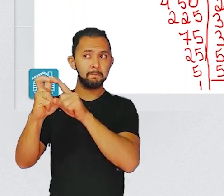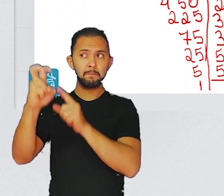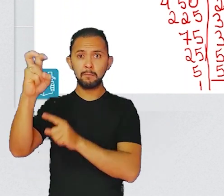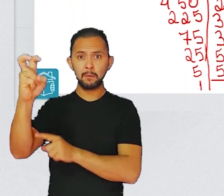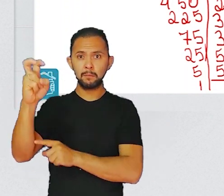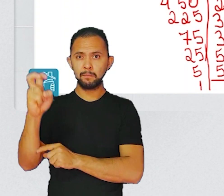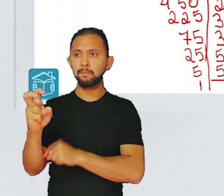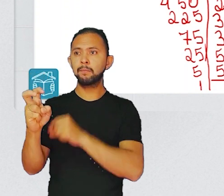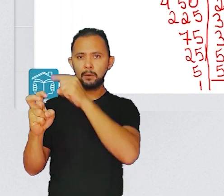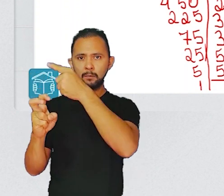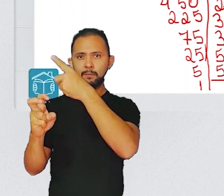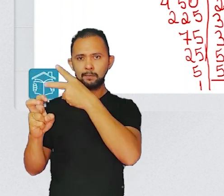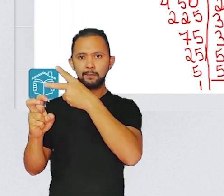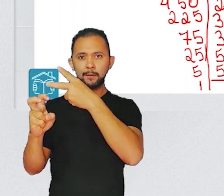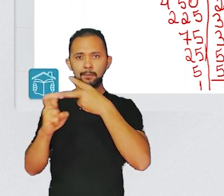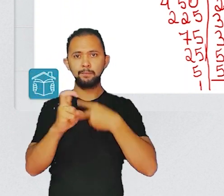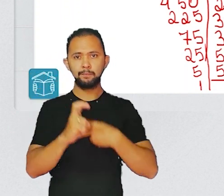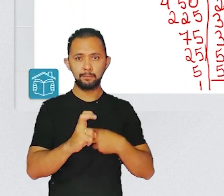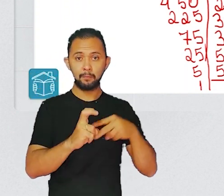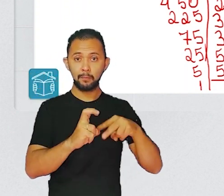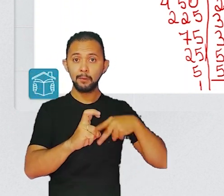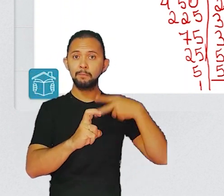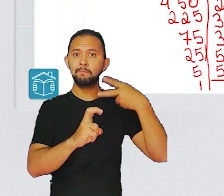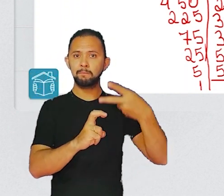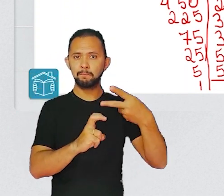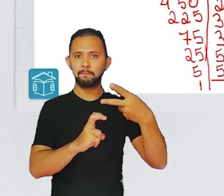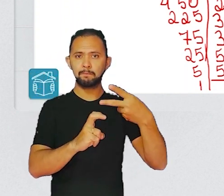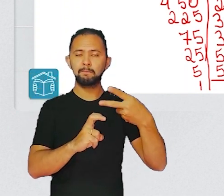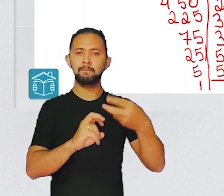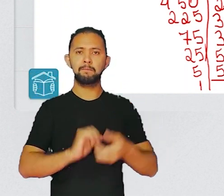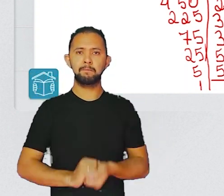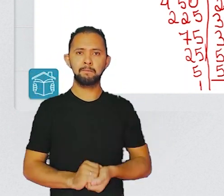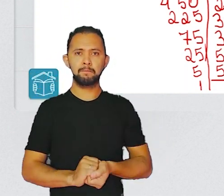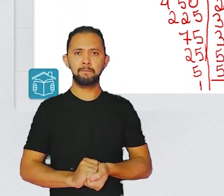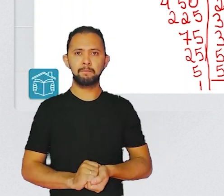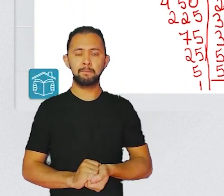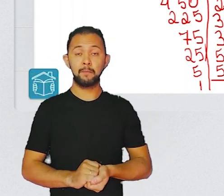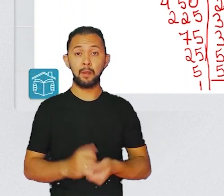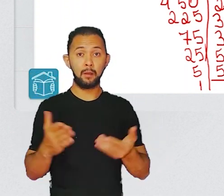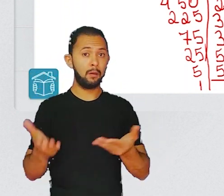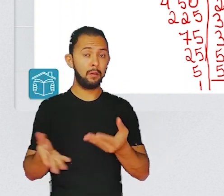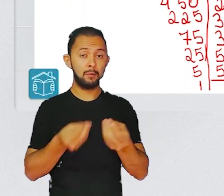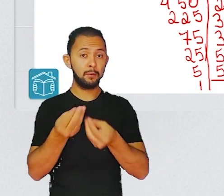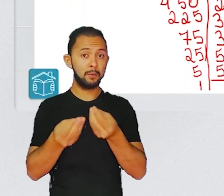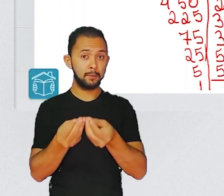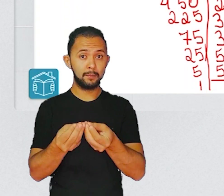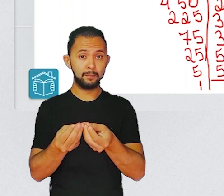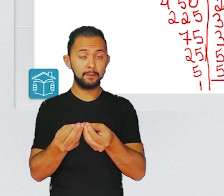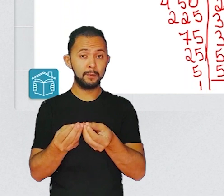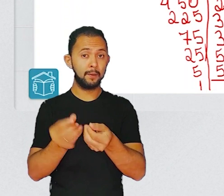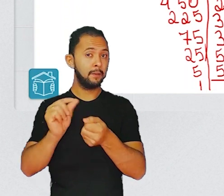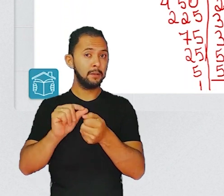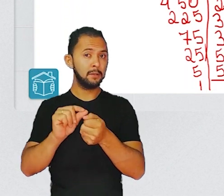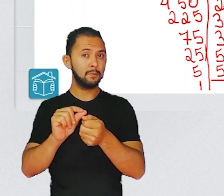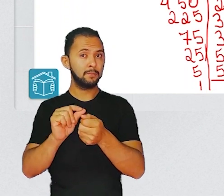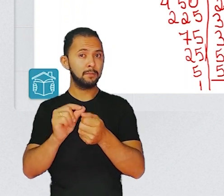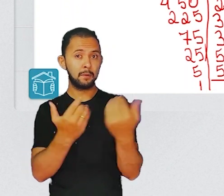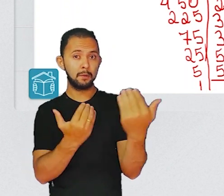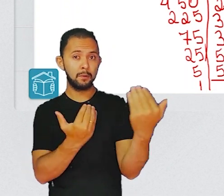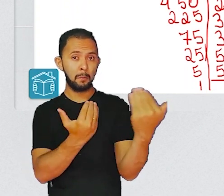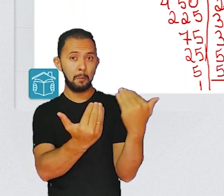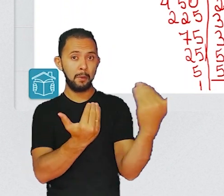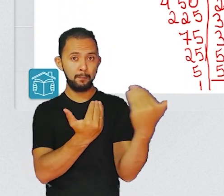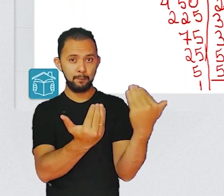5? 2. Então, vezes 5 elevado a 2. E agora, professor, o que é que a gente faz? A gente vai